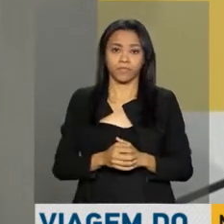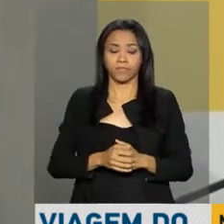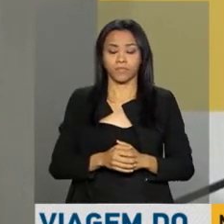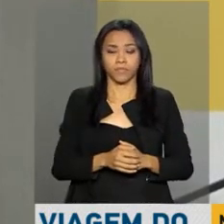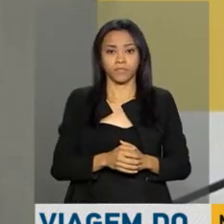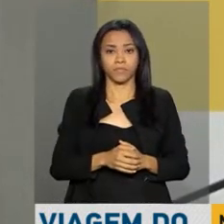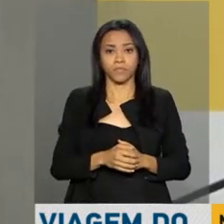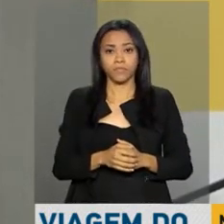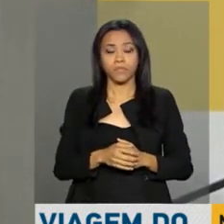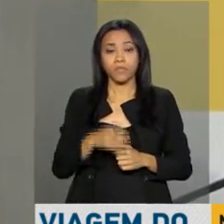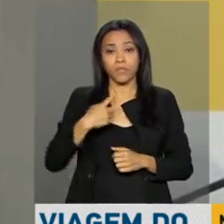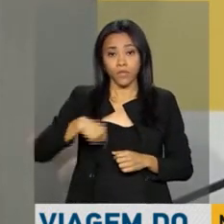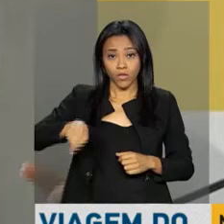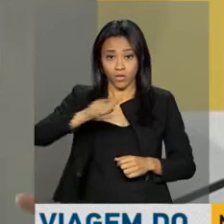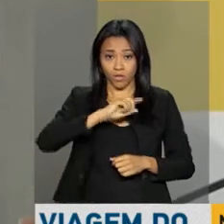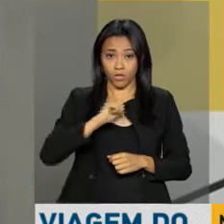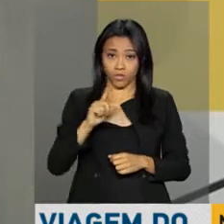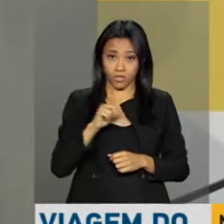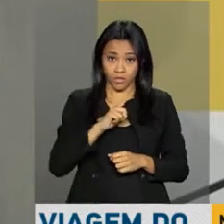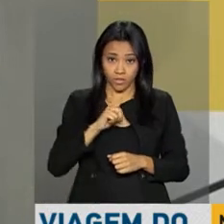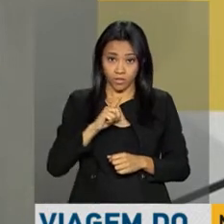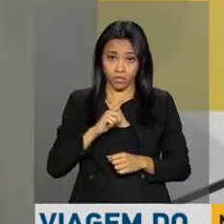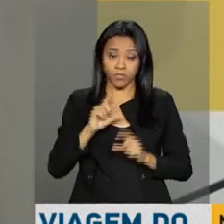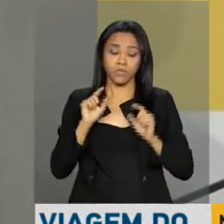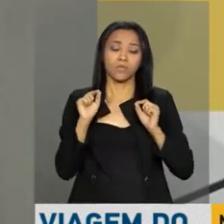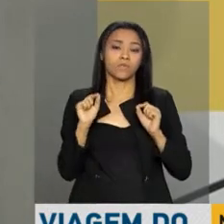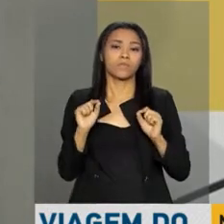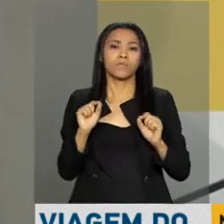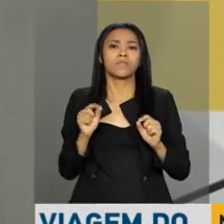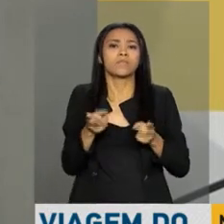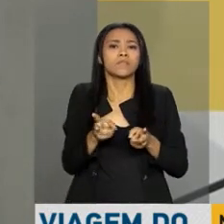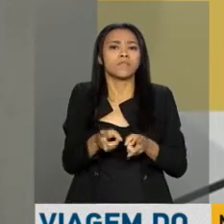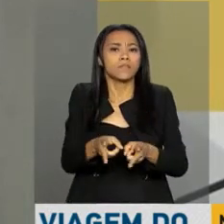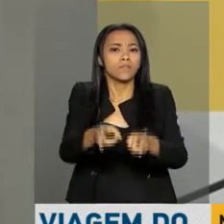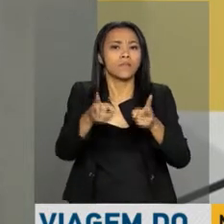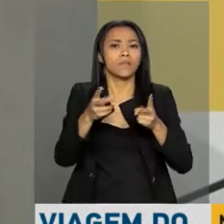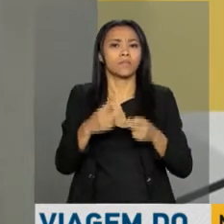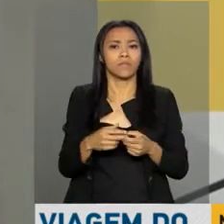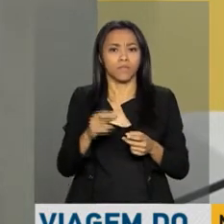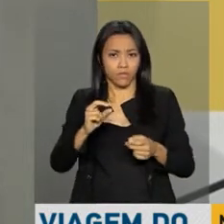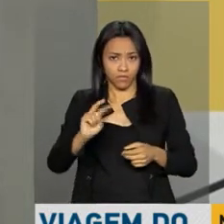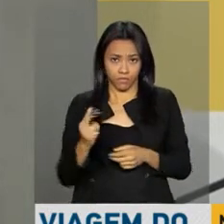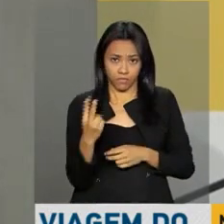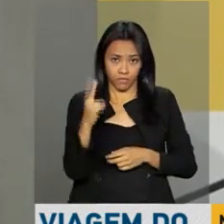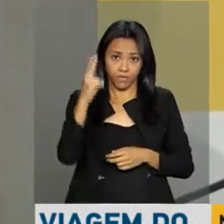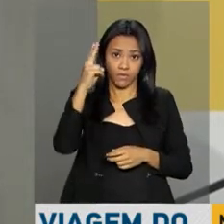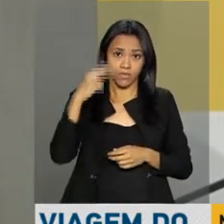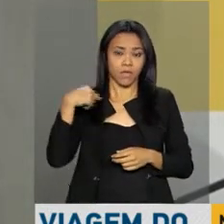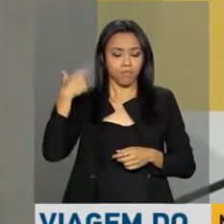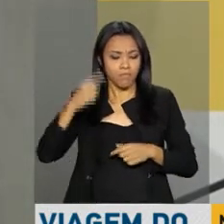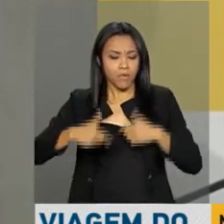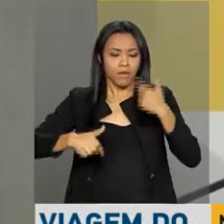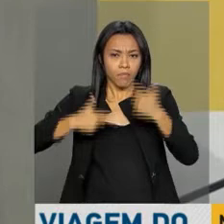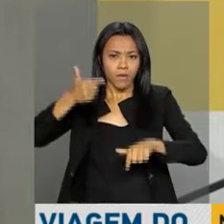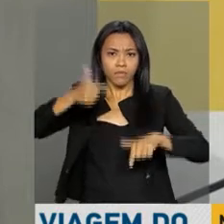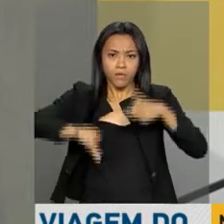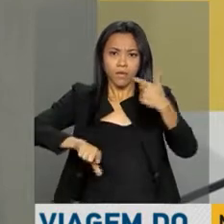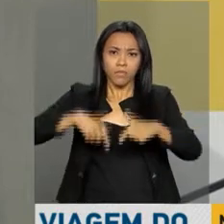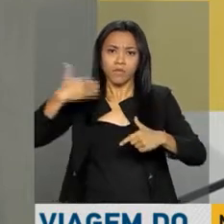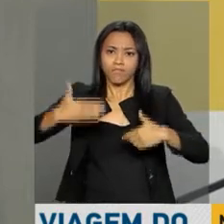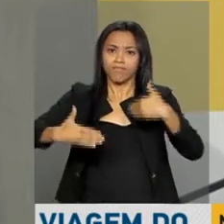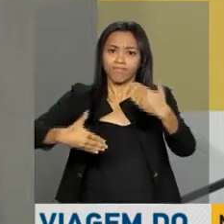e que nós temos cultivado e queremos valorizar cada vez mais o